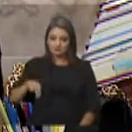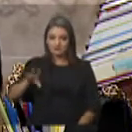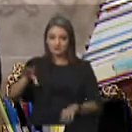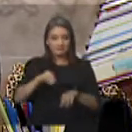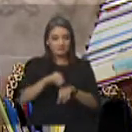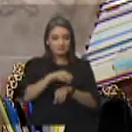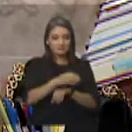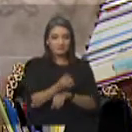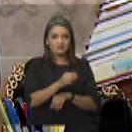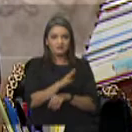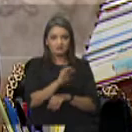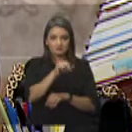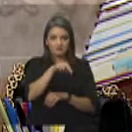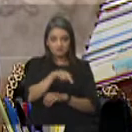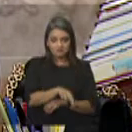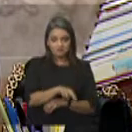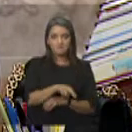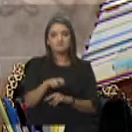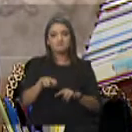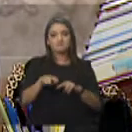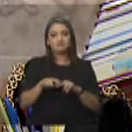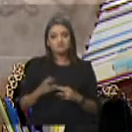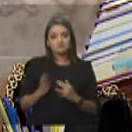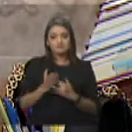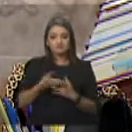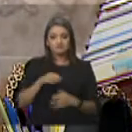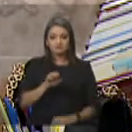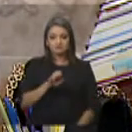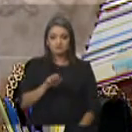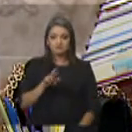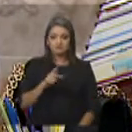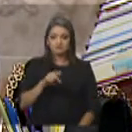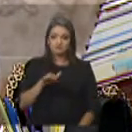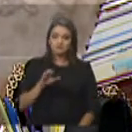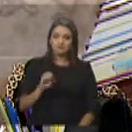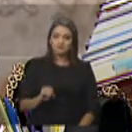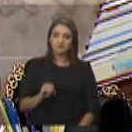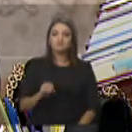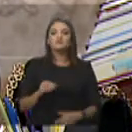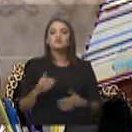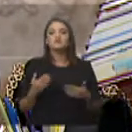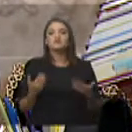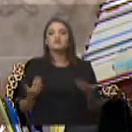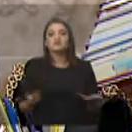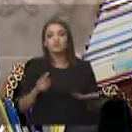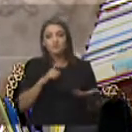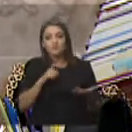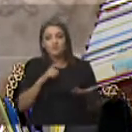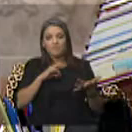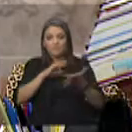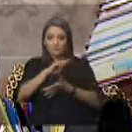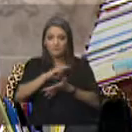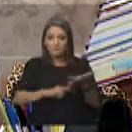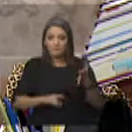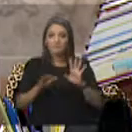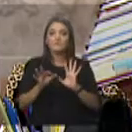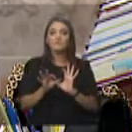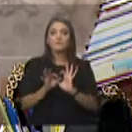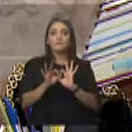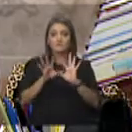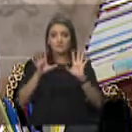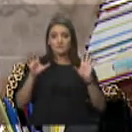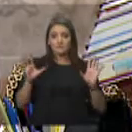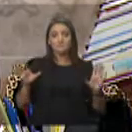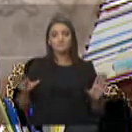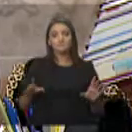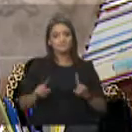pelo CERPRO, não chegou a bom termo e houve um termo de autorização pertinente que